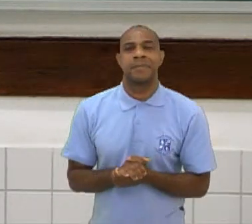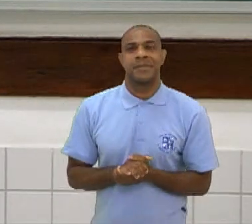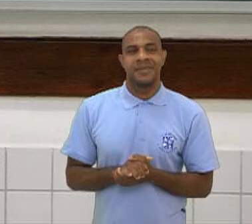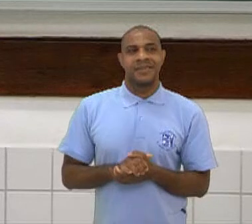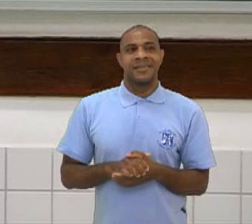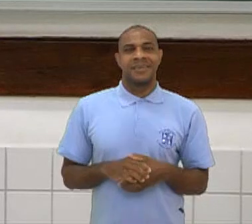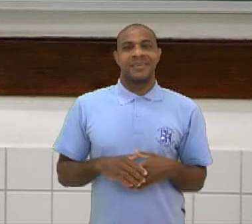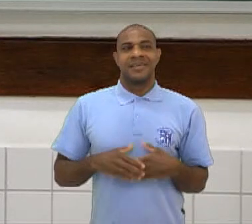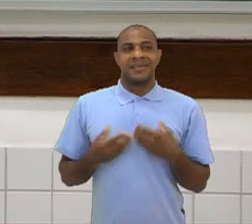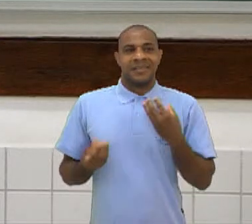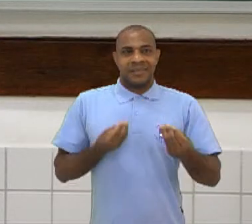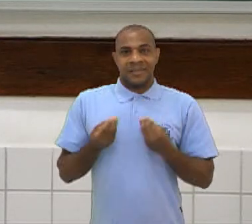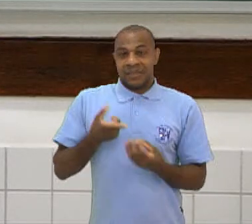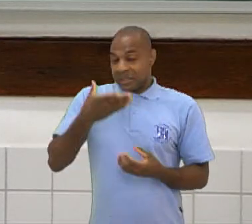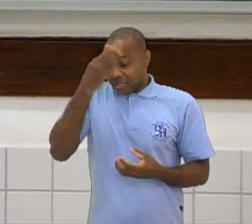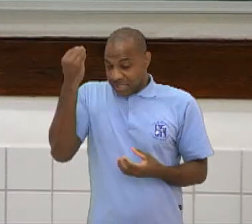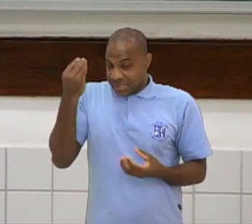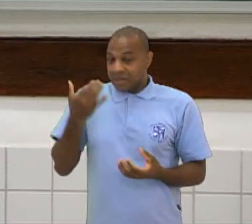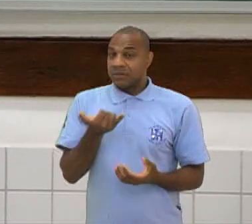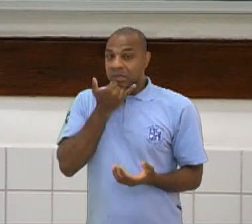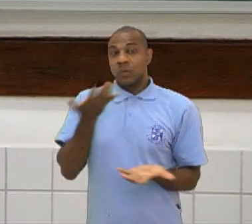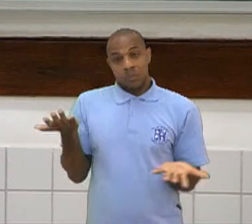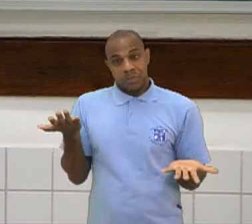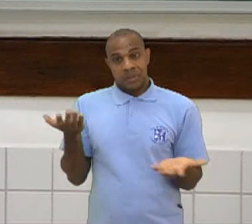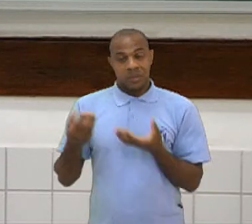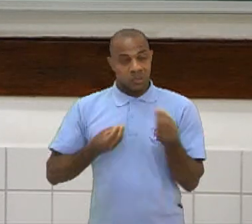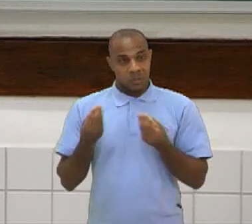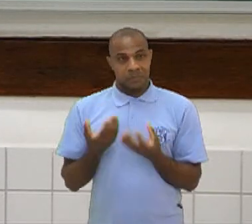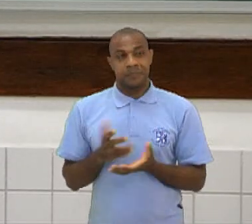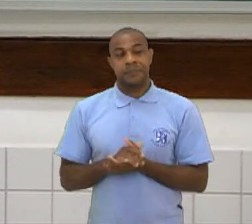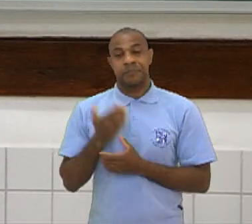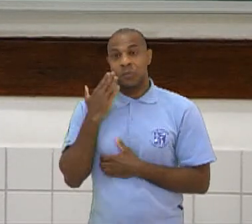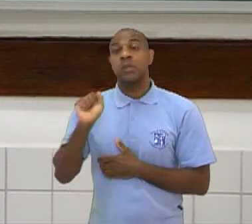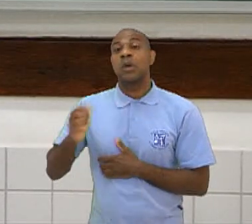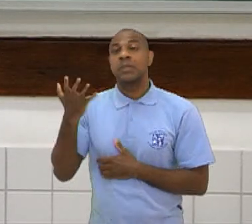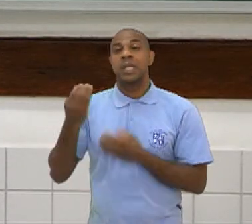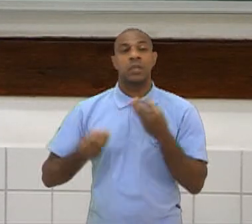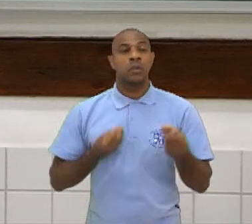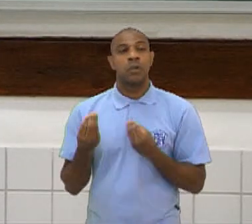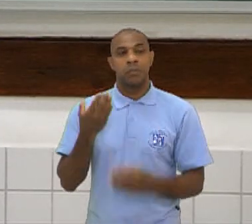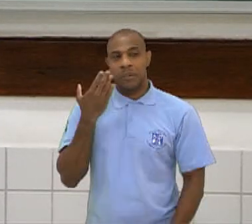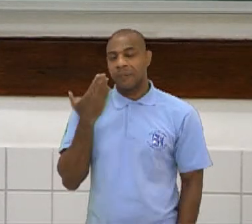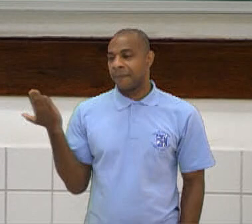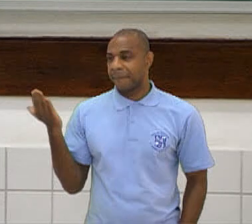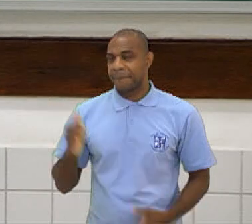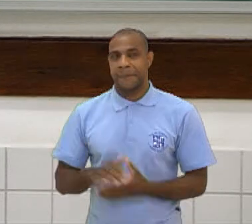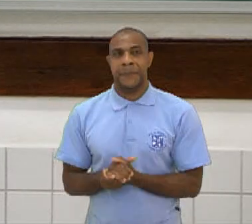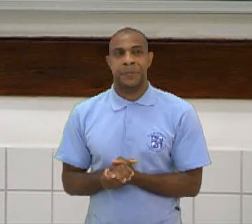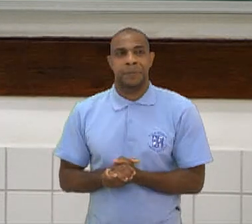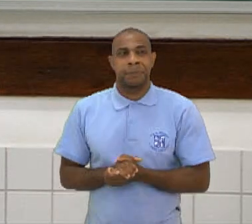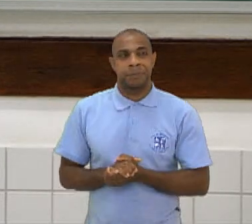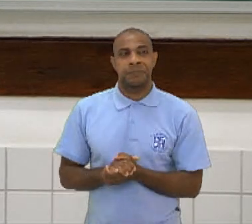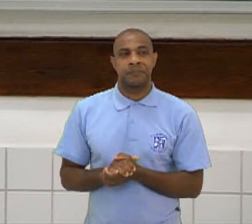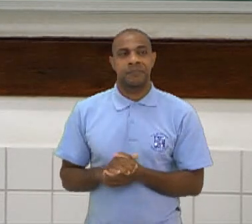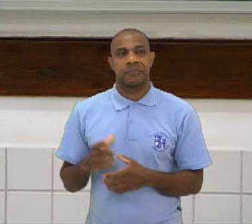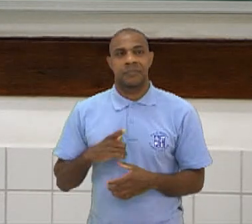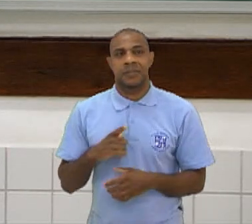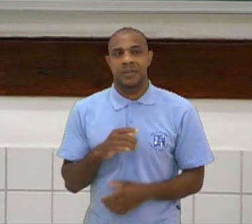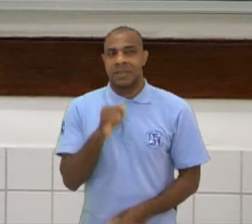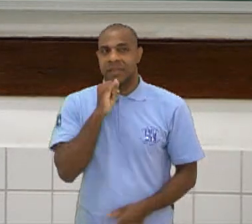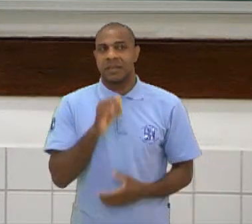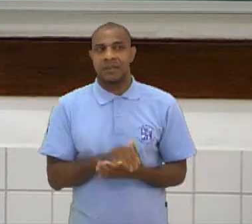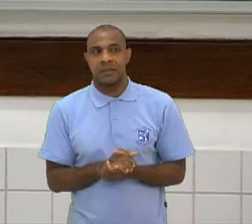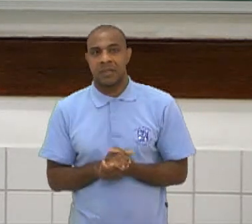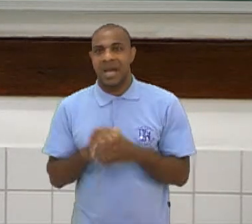estou falando que eu esqueci de falar alguma coisa importante. O que acontece, gente? Rotação de cultura com leguminosas. Então, por exemplo, plantou milho.